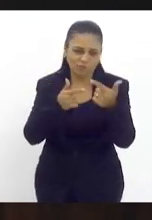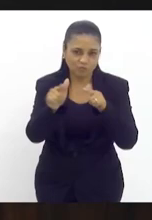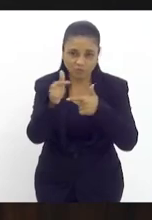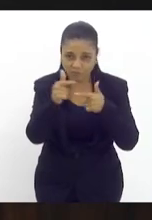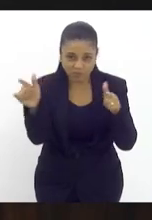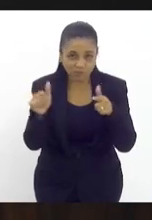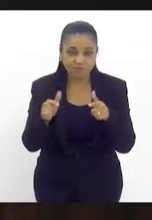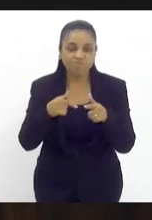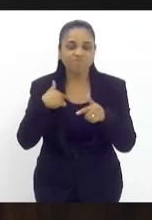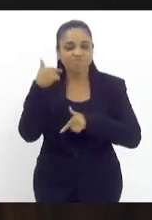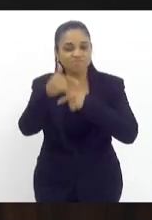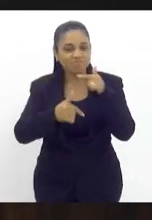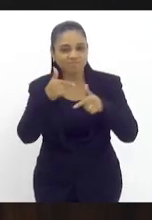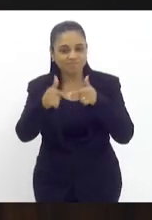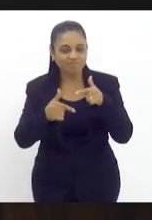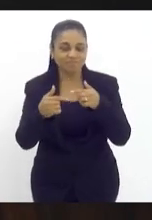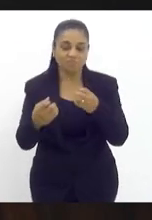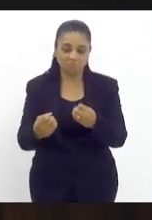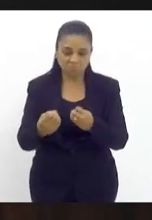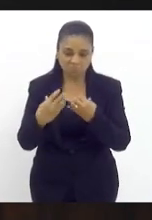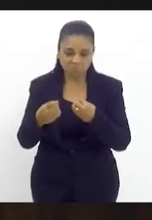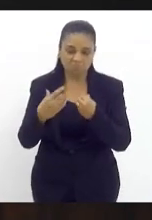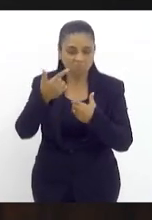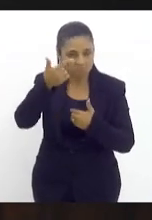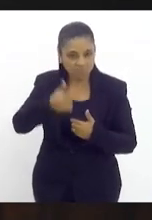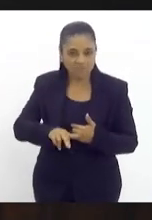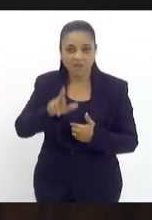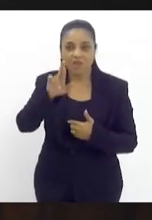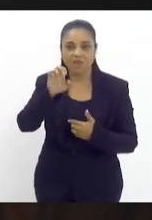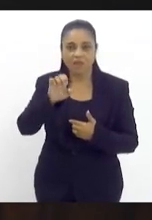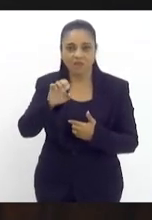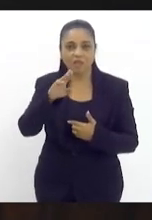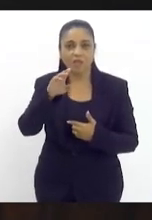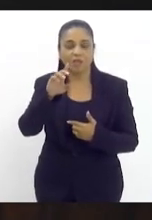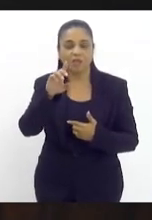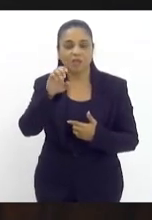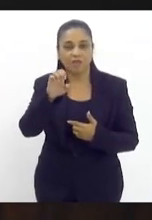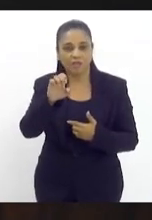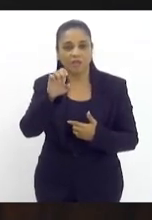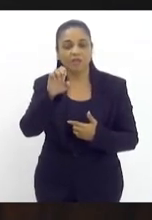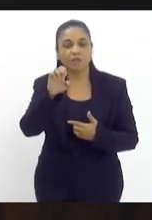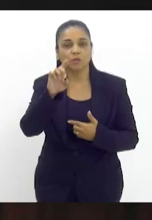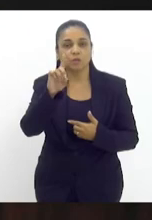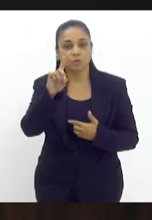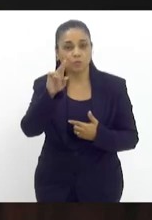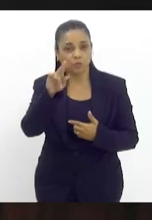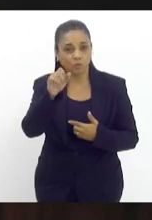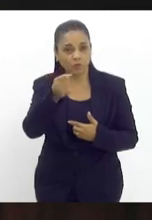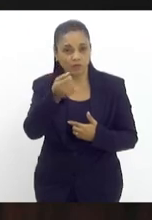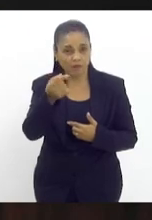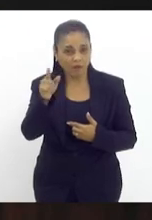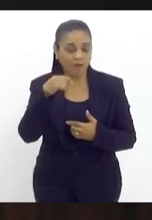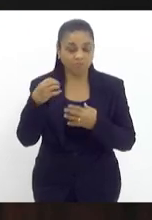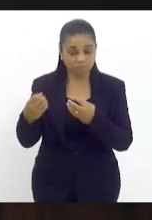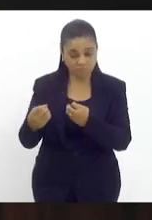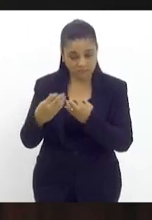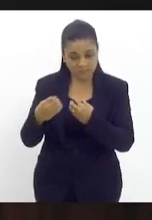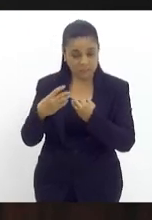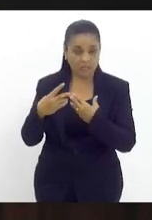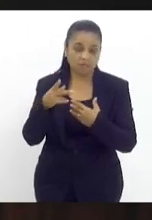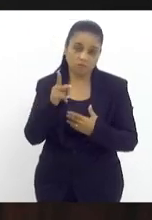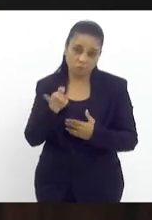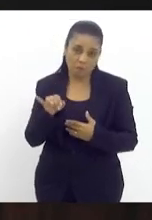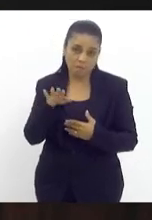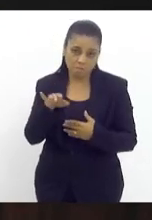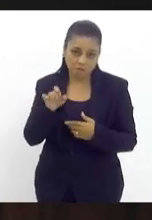nos reeducar, nós que somos pais, né? ou então de nos educar, de nos ensinar como